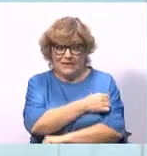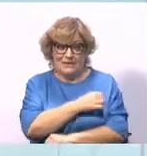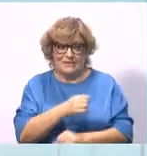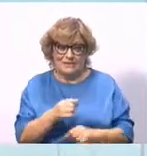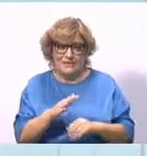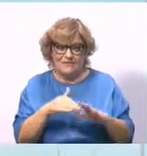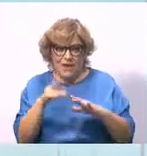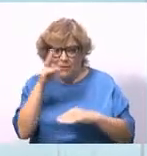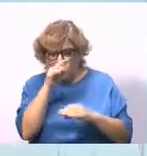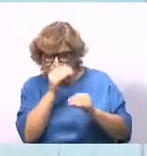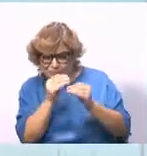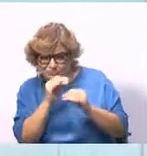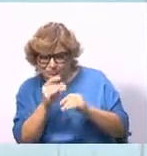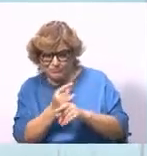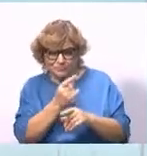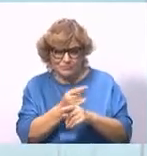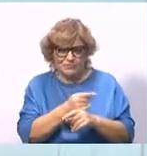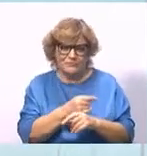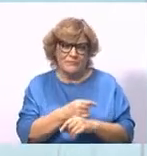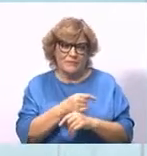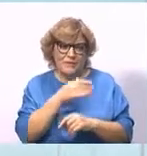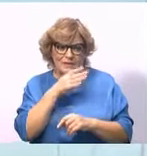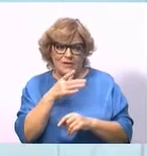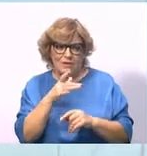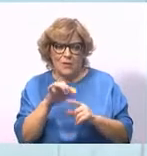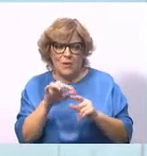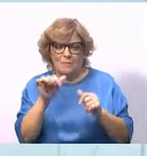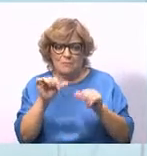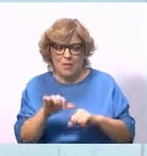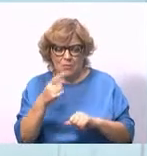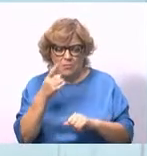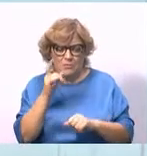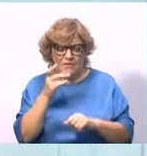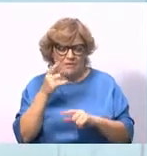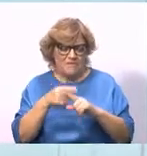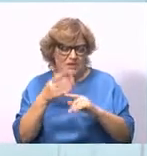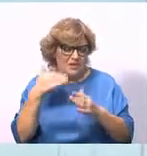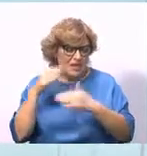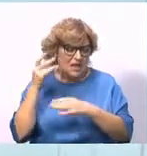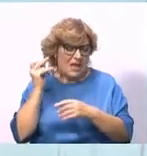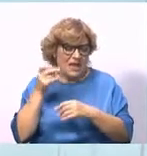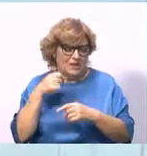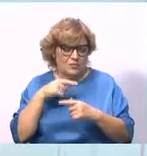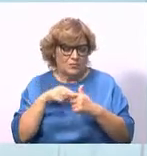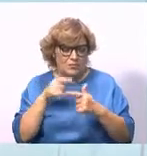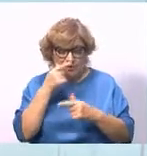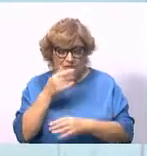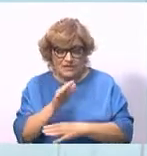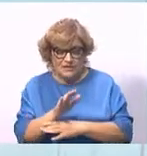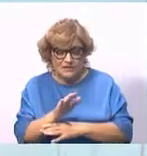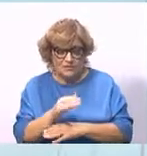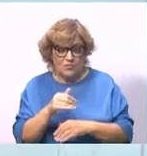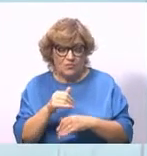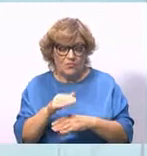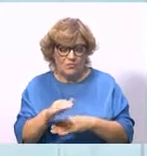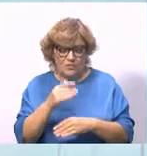mechinhas caseiras, etc. Eu digo asneirolas, repara, houve uma vez, aqui há uns anos, e partilho este exemplo, que foi